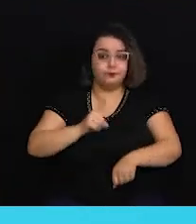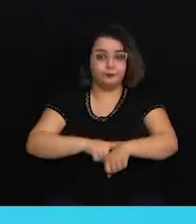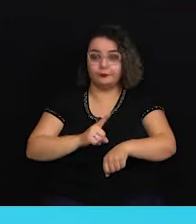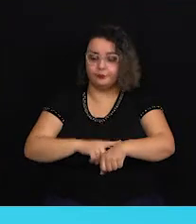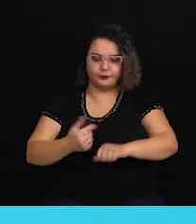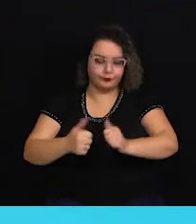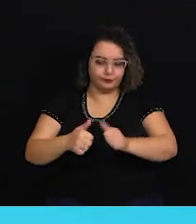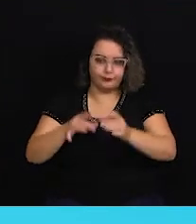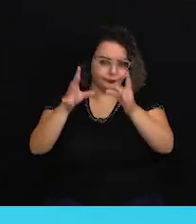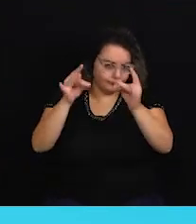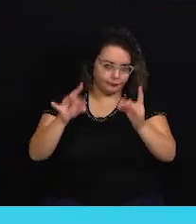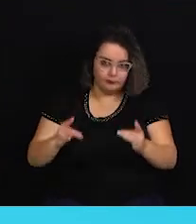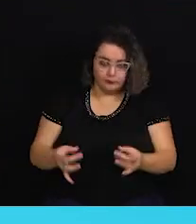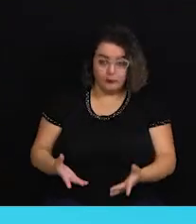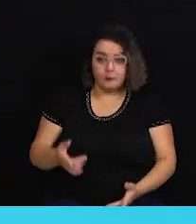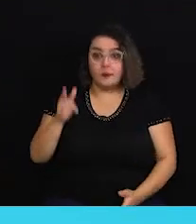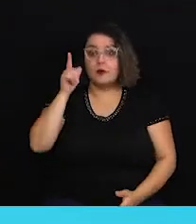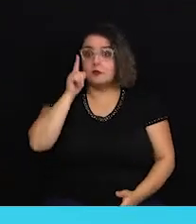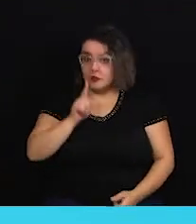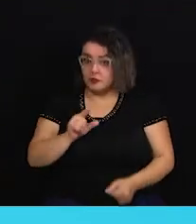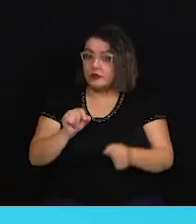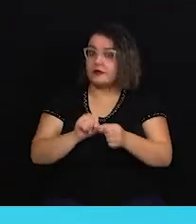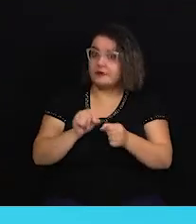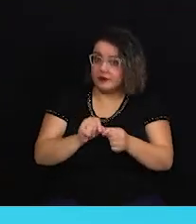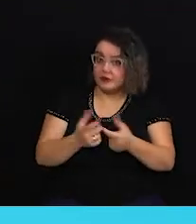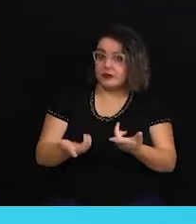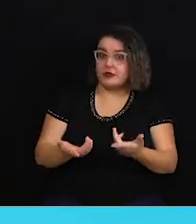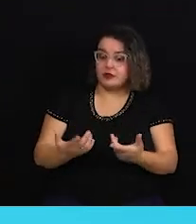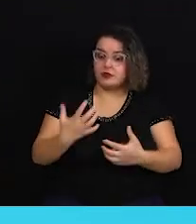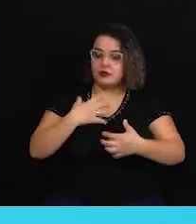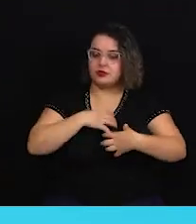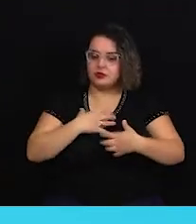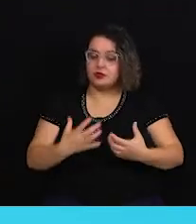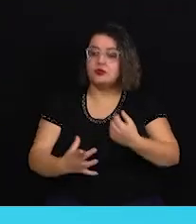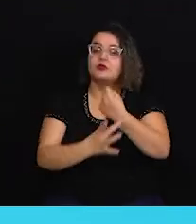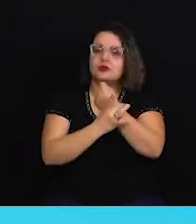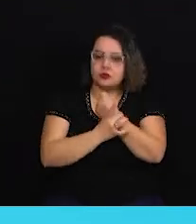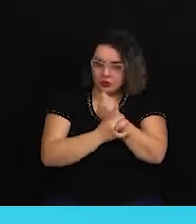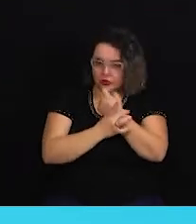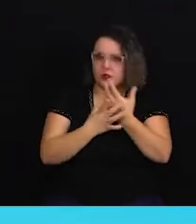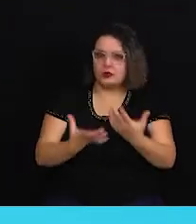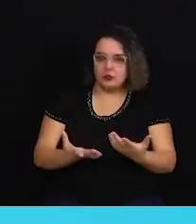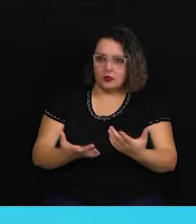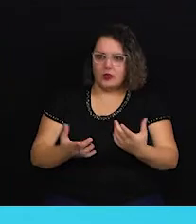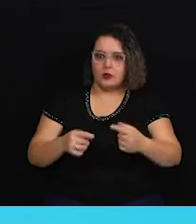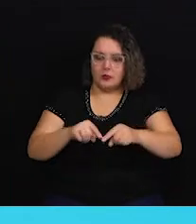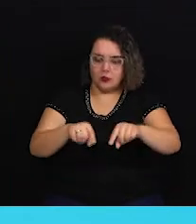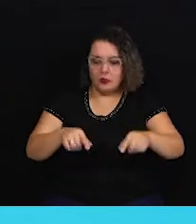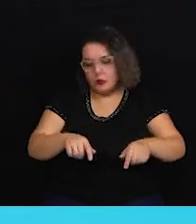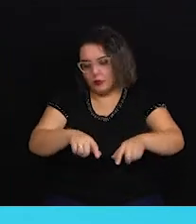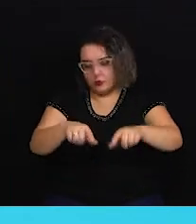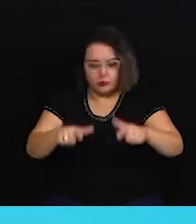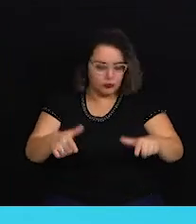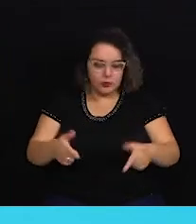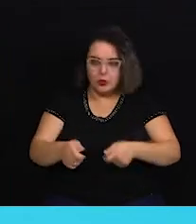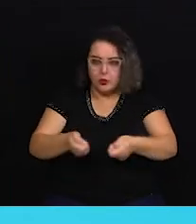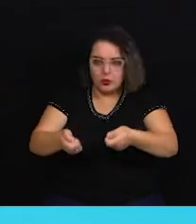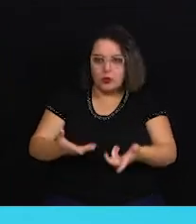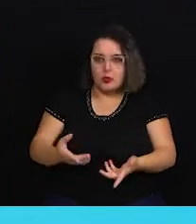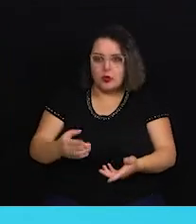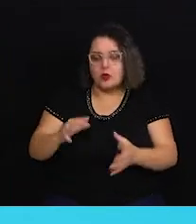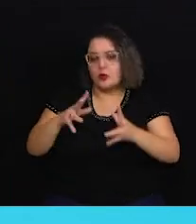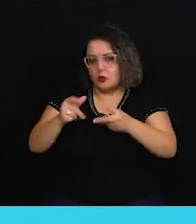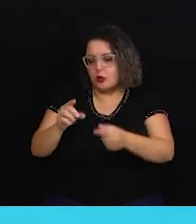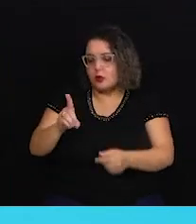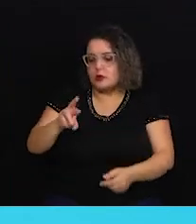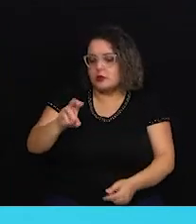muito tempo para fazer essa avaliação mais detalhada, mas consegue também fazer esse procedimento de uma maneira segura, já que é um ambiente todo controlado e com